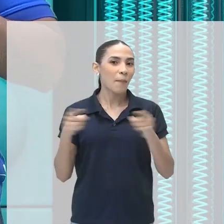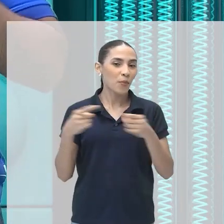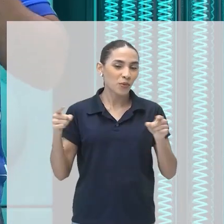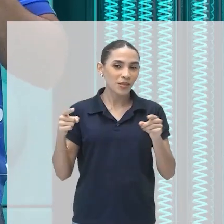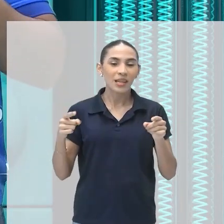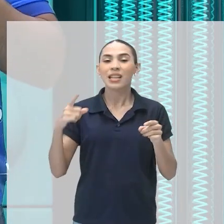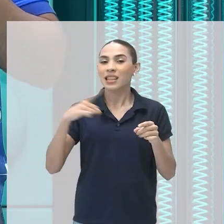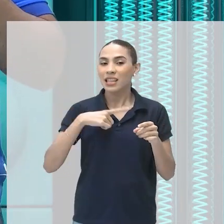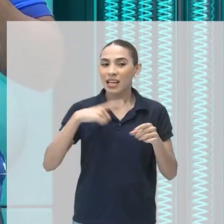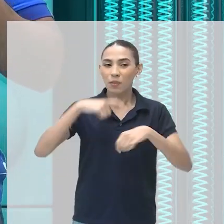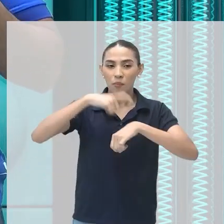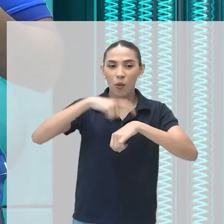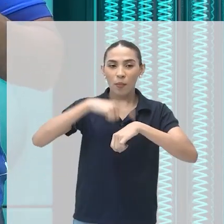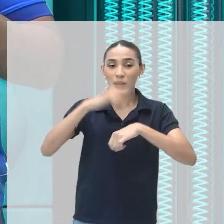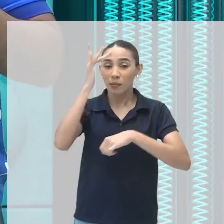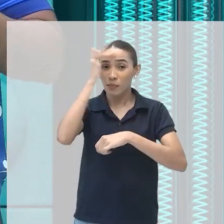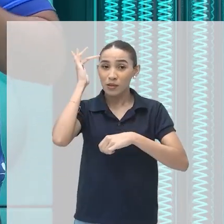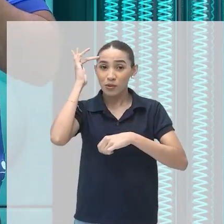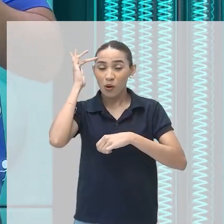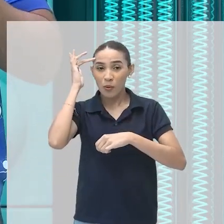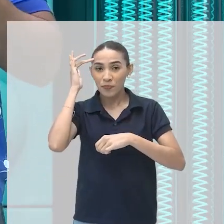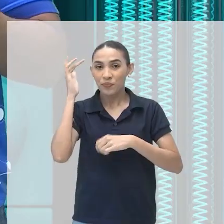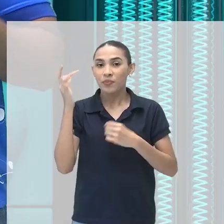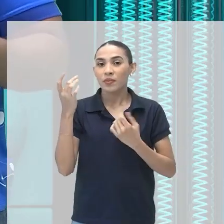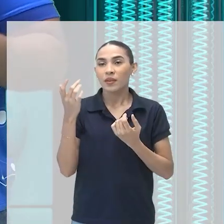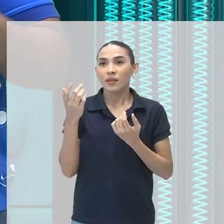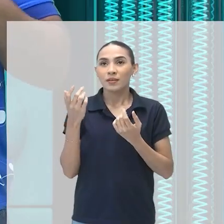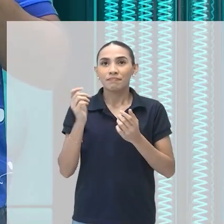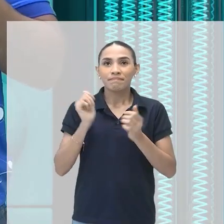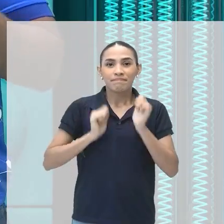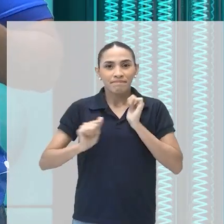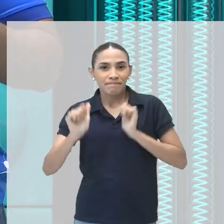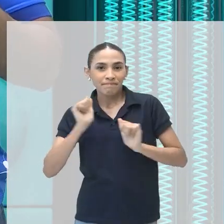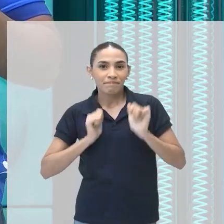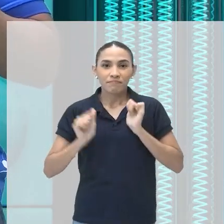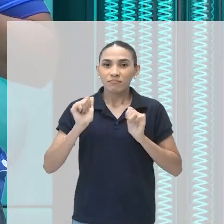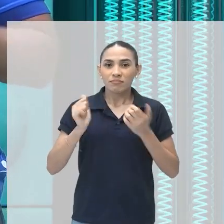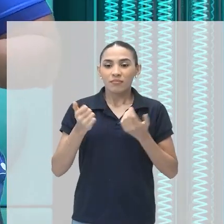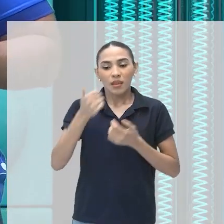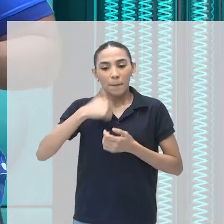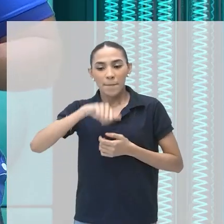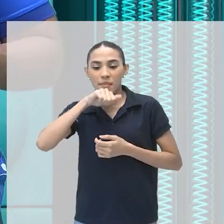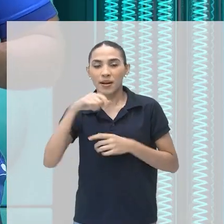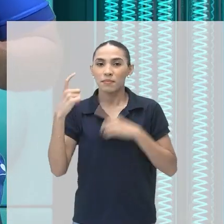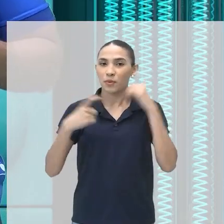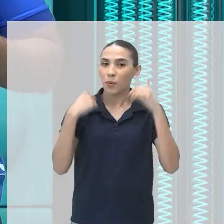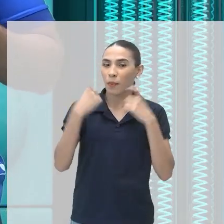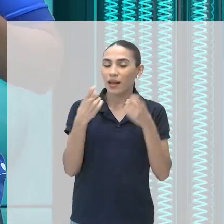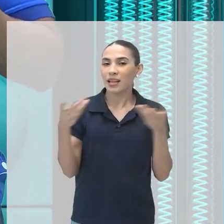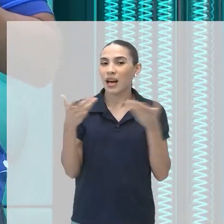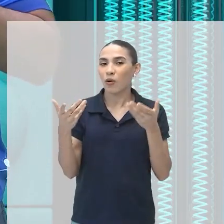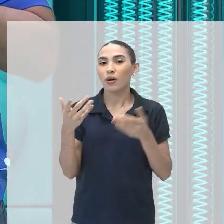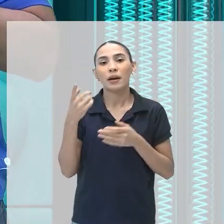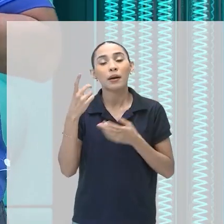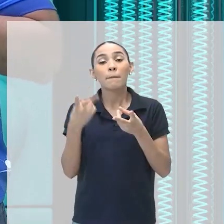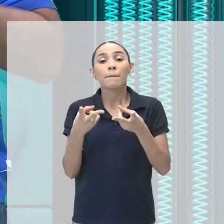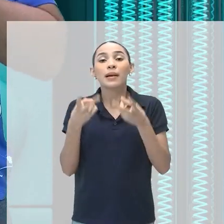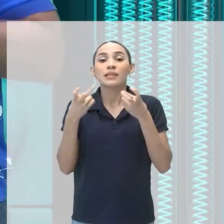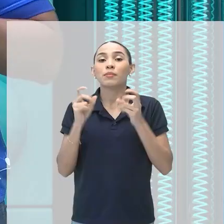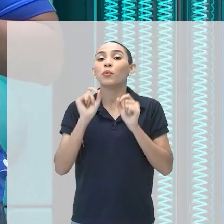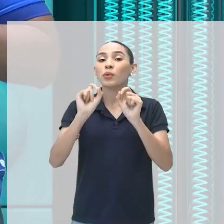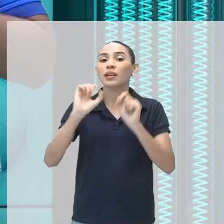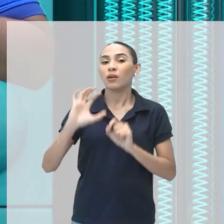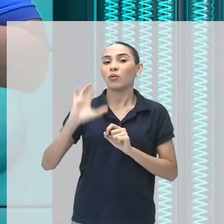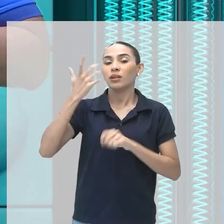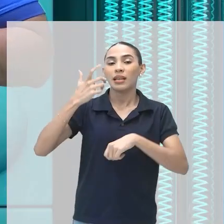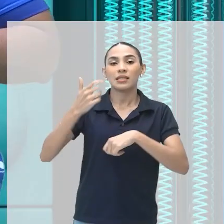Nós temos aqui um momento de uma pessoa que está ali um momento apreensivo, a mãe que está preocupada. Agora observem o que acontece no